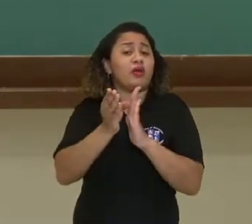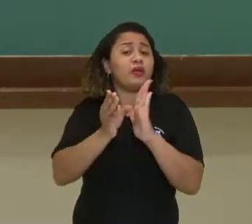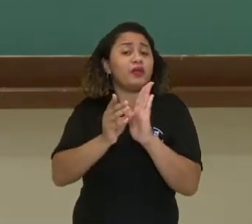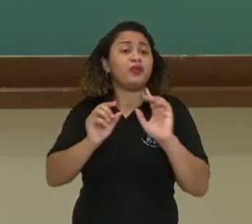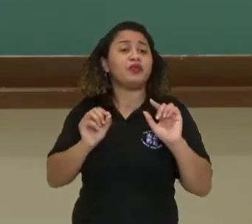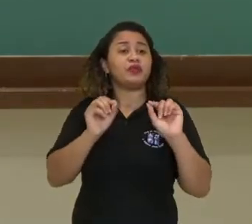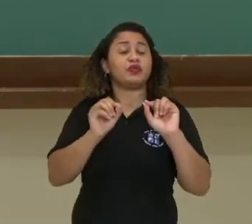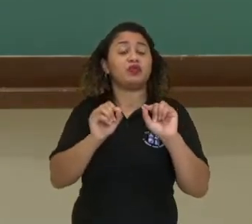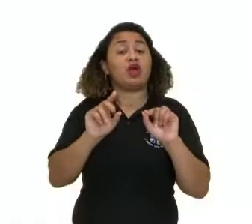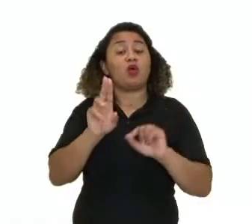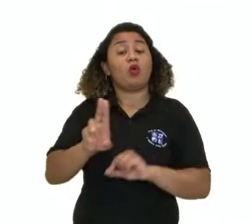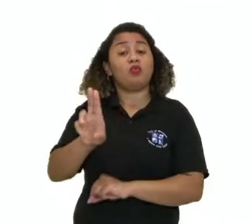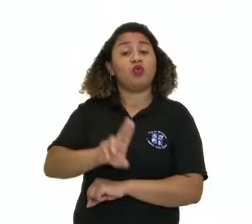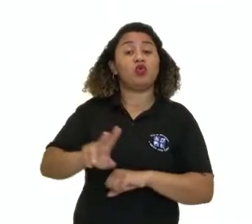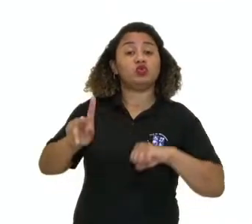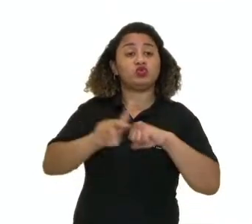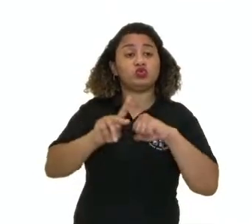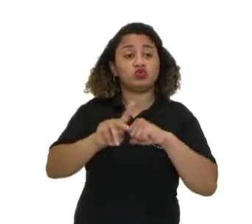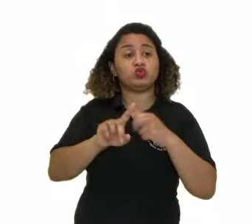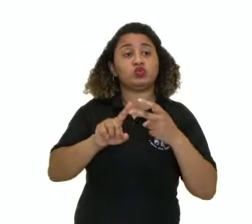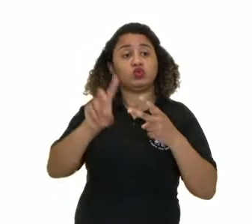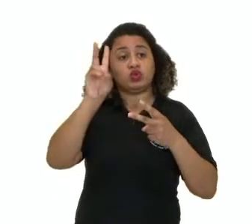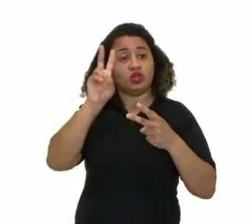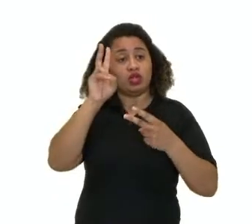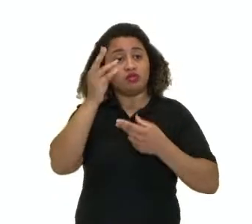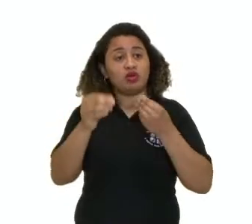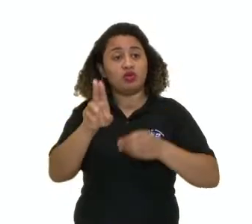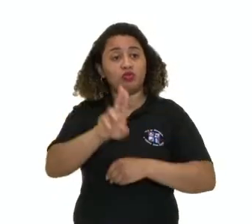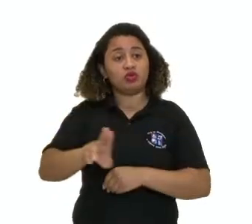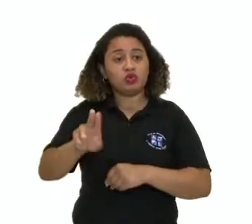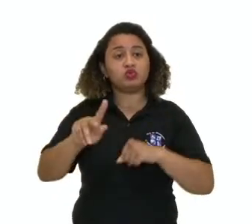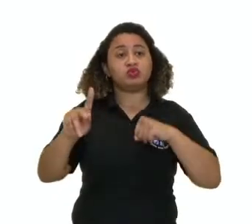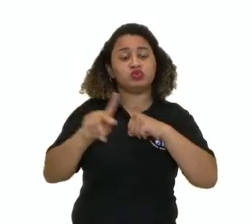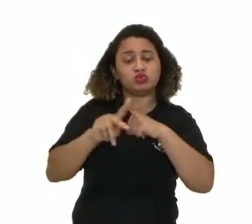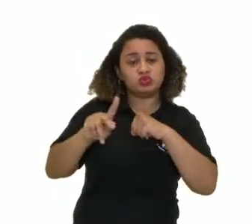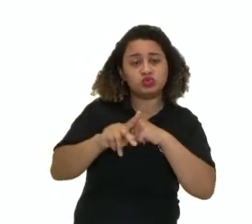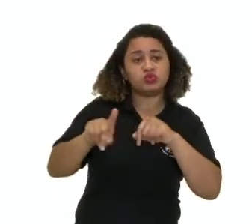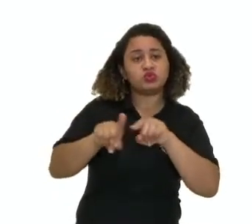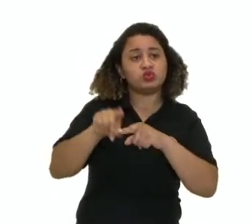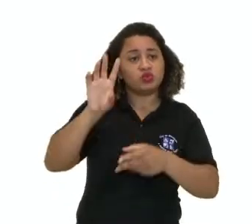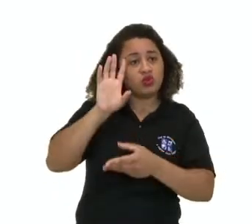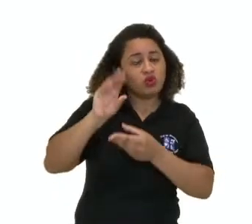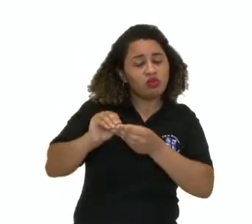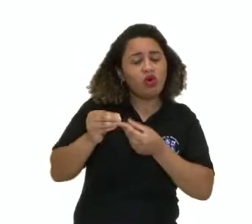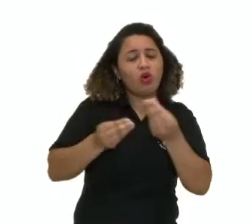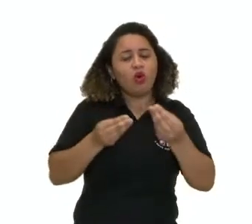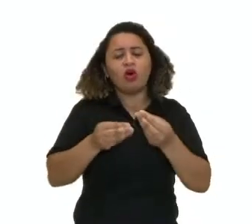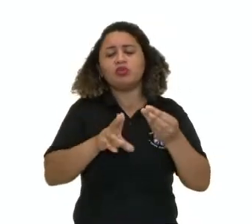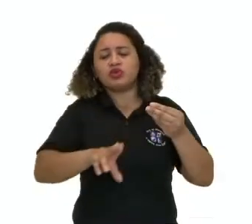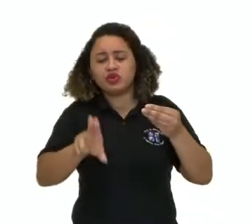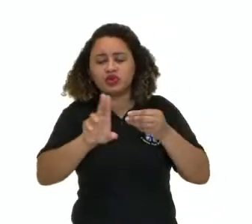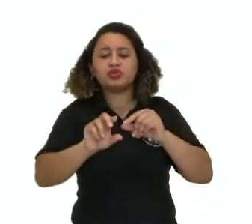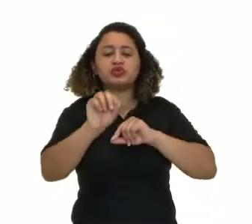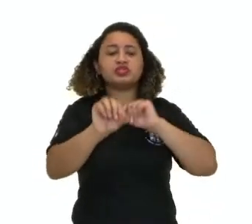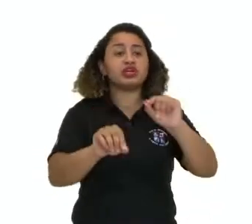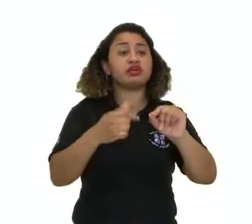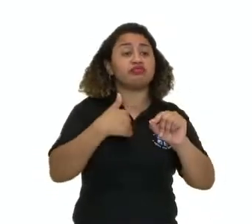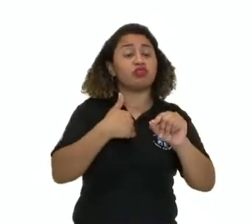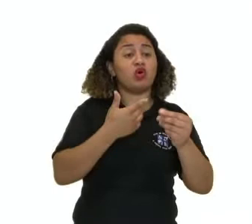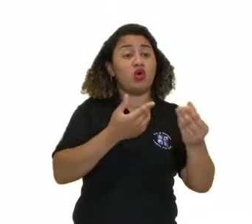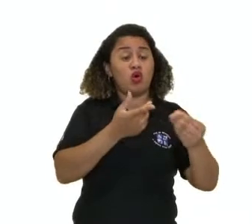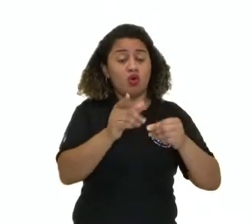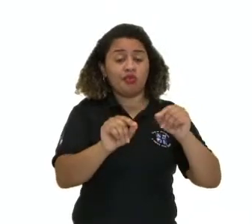colocação pronominal, relembrar o uso de pronomes oblíquos, compreender a colocação pronominal, assim como a utilização